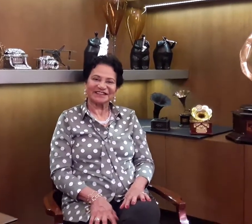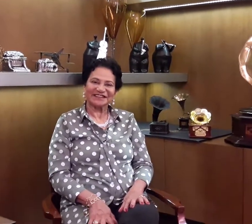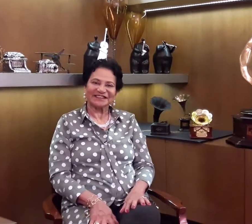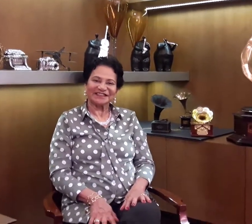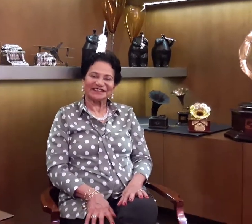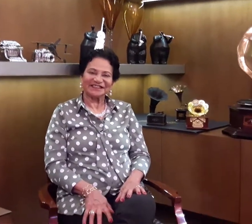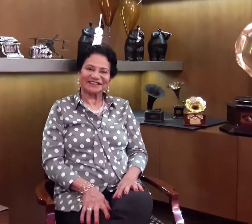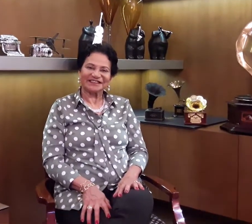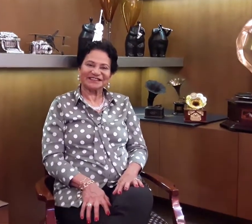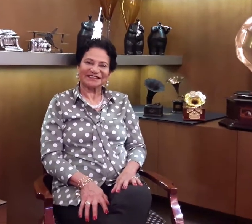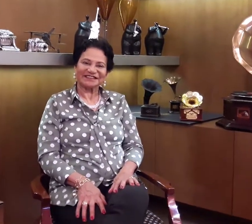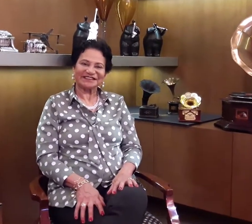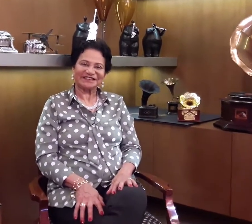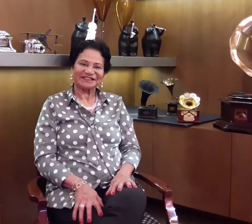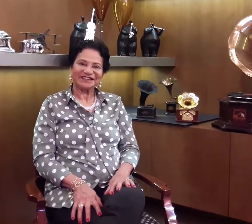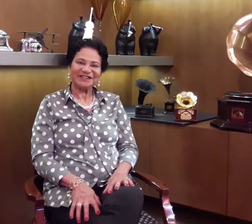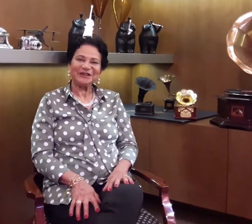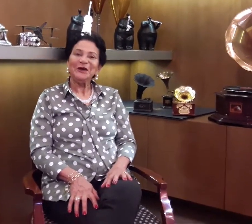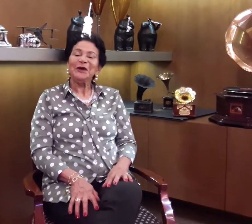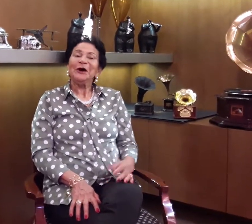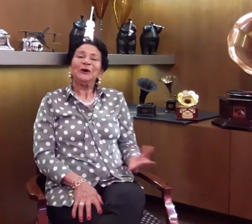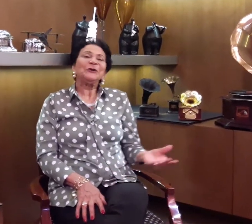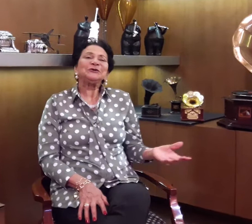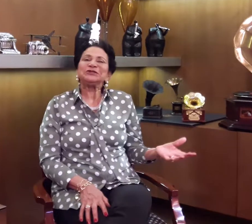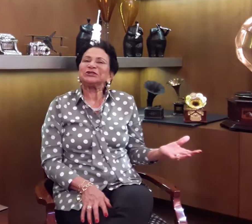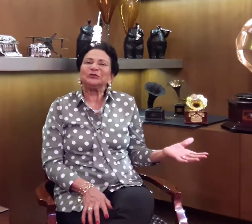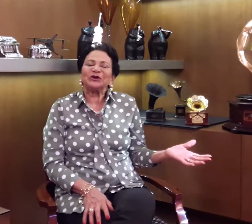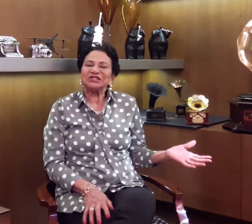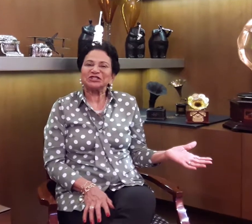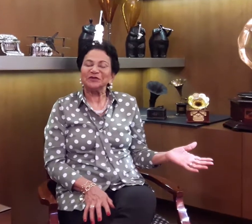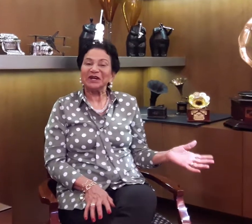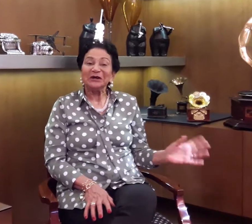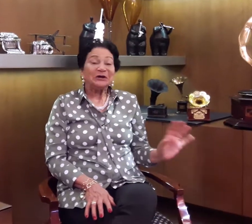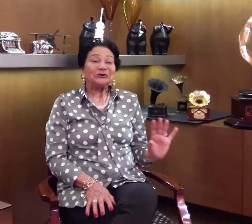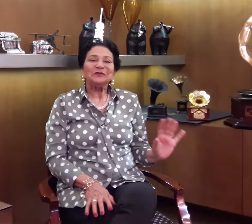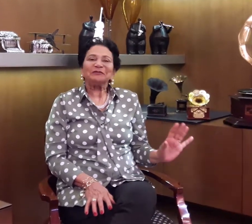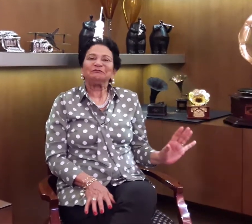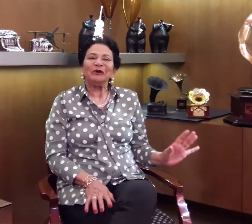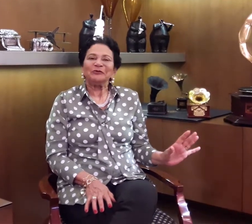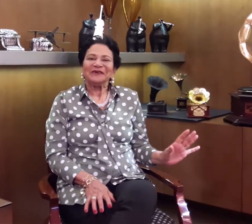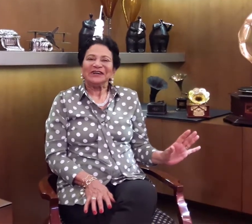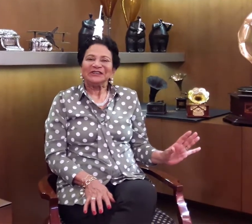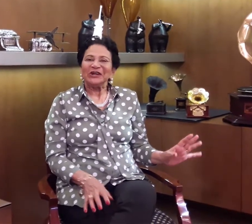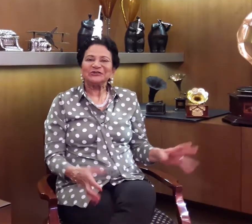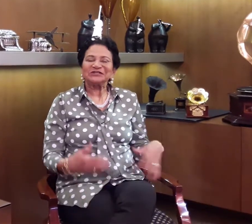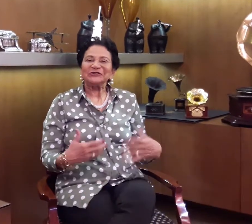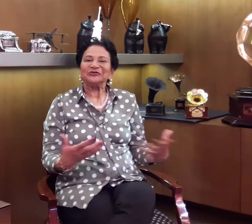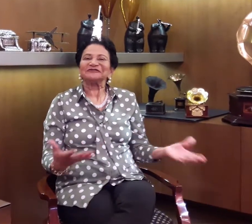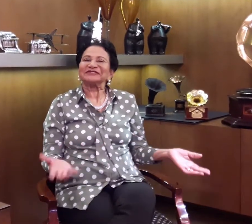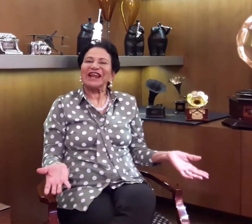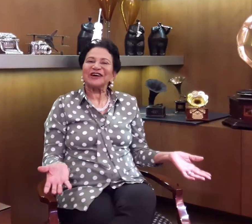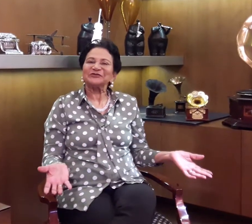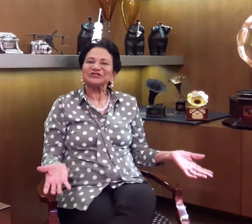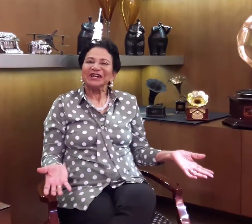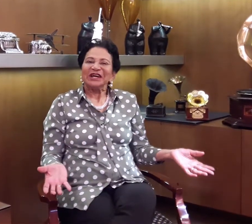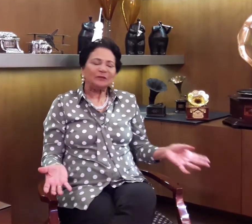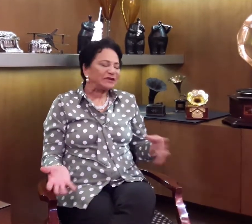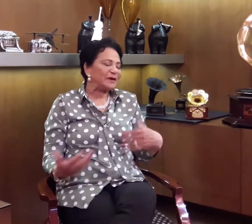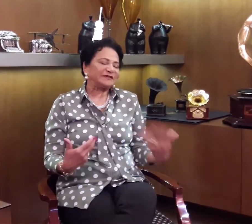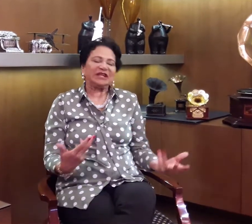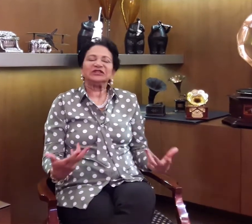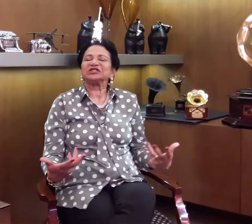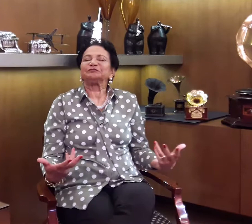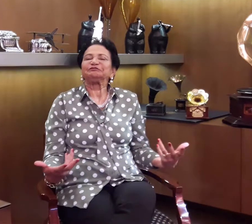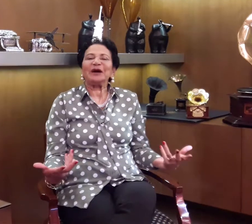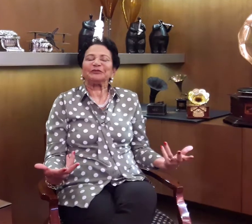Com vocês, Celeste Maria. Oi, gente boa, gente amiga. Como é bom nós nos encontrarmos. É